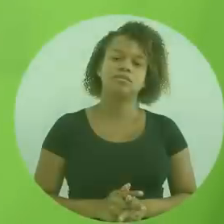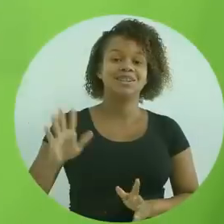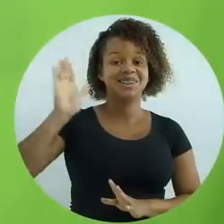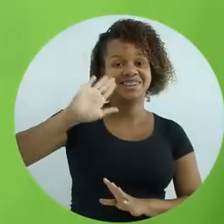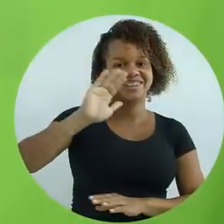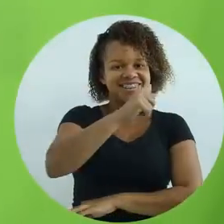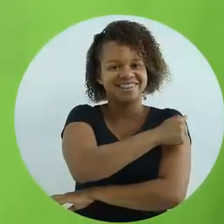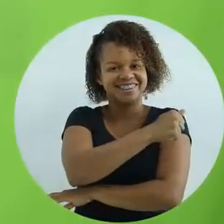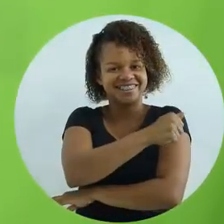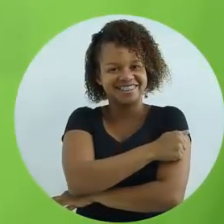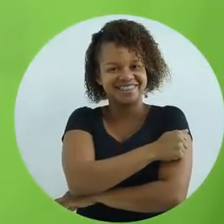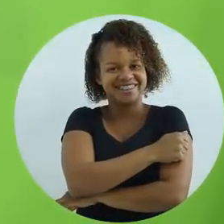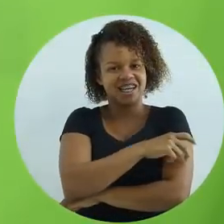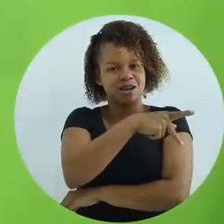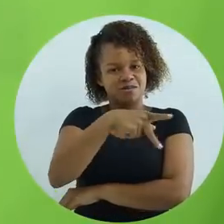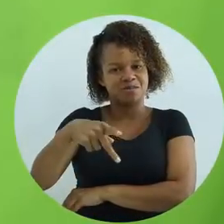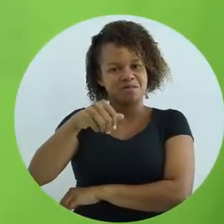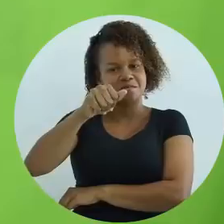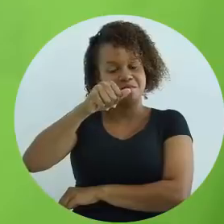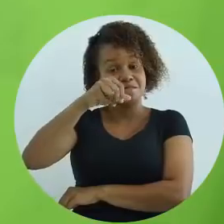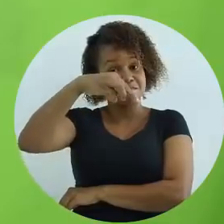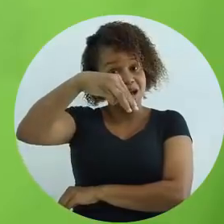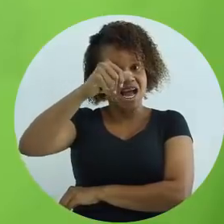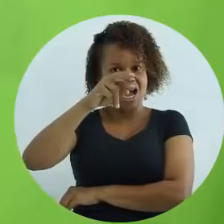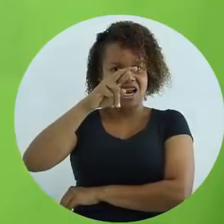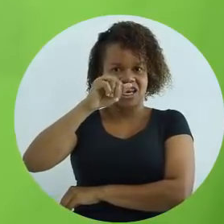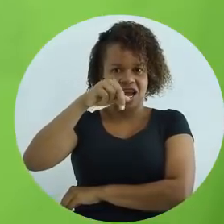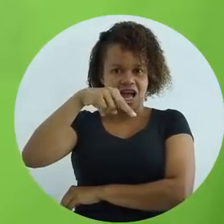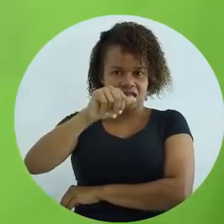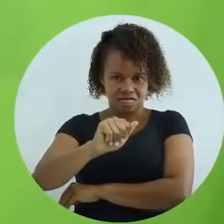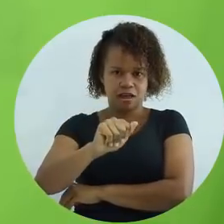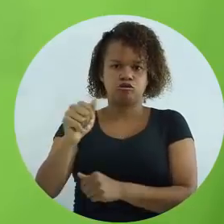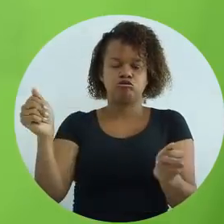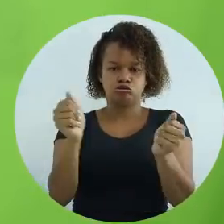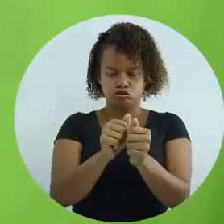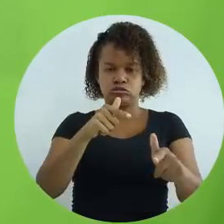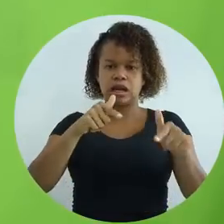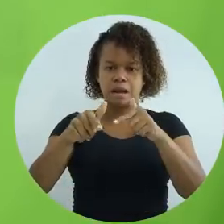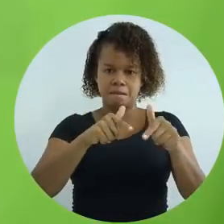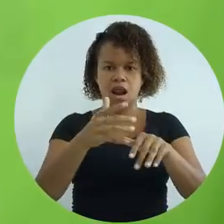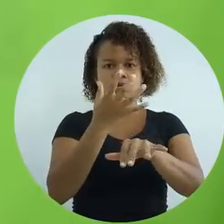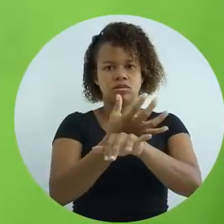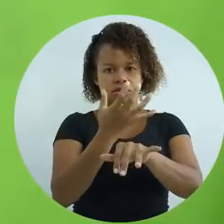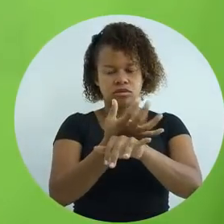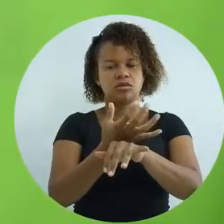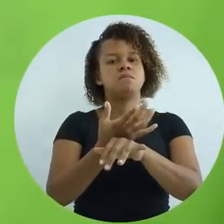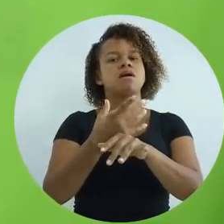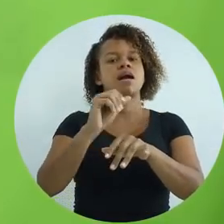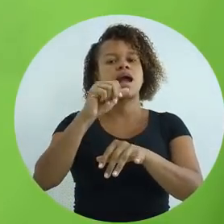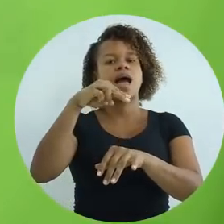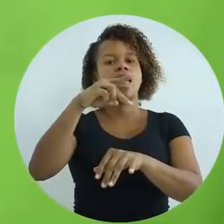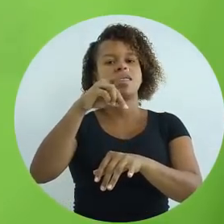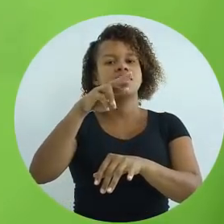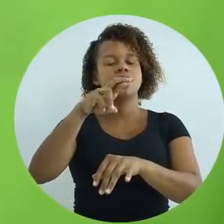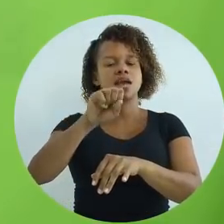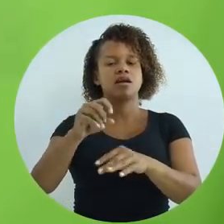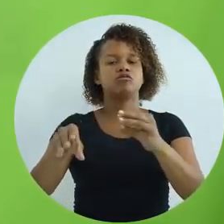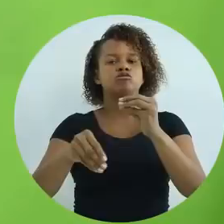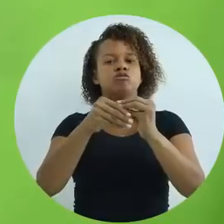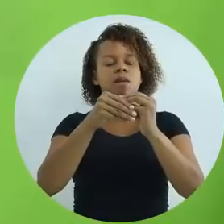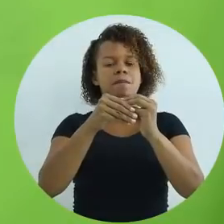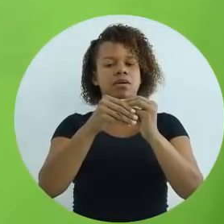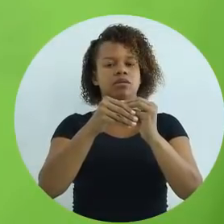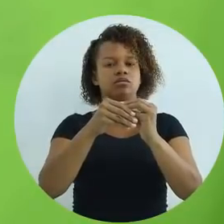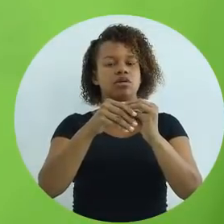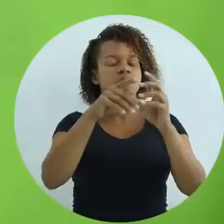Olá, caro estudante! Eu sou a professora Mariana Mello e juntos vamos trabalhar a disciplina de cadeia de suprimentos, que é uma